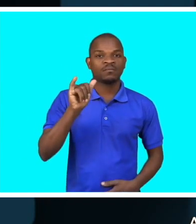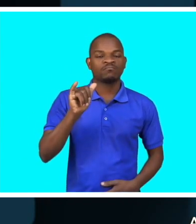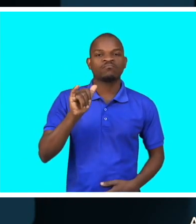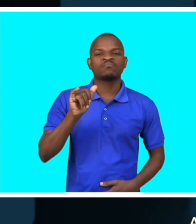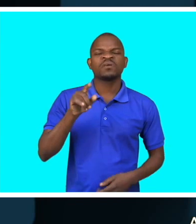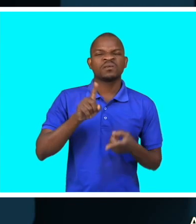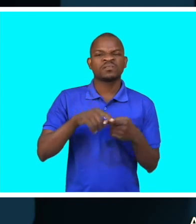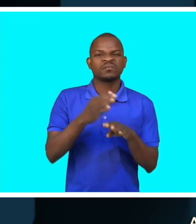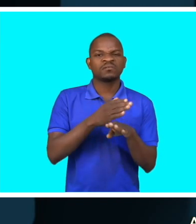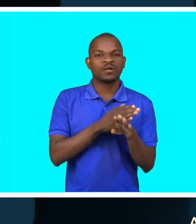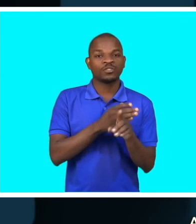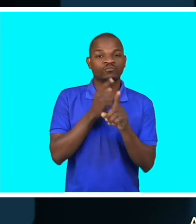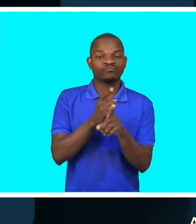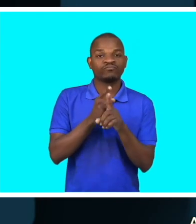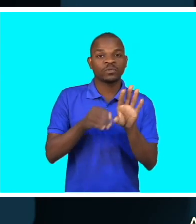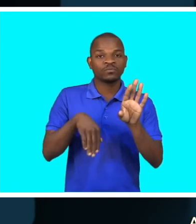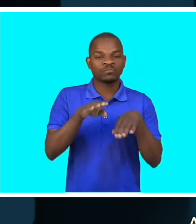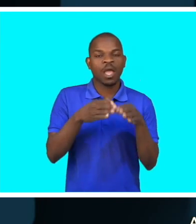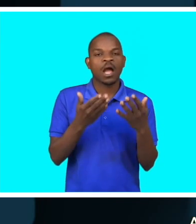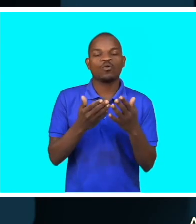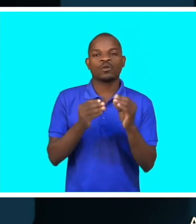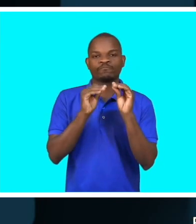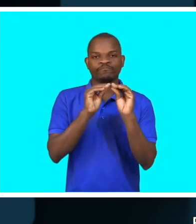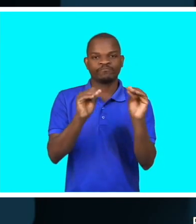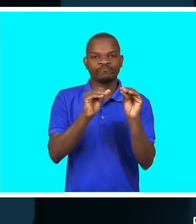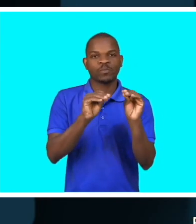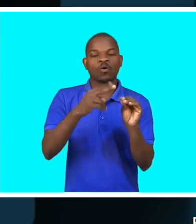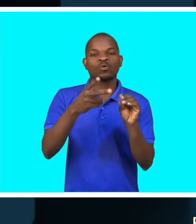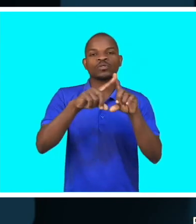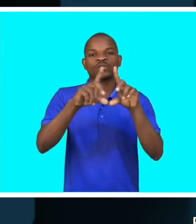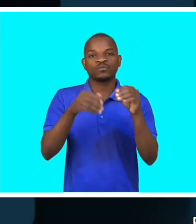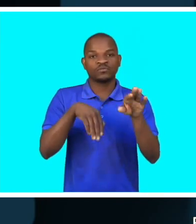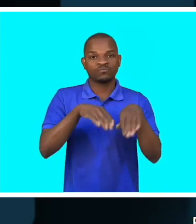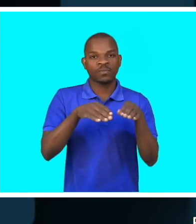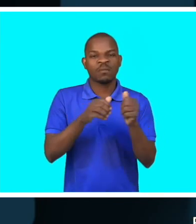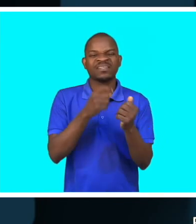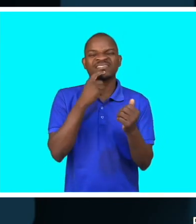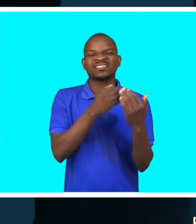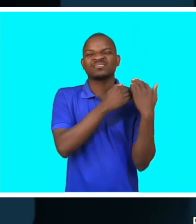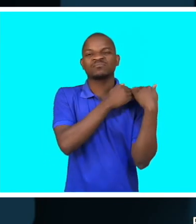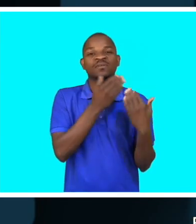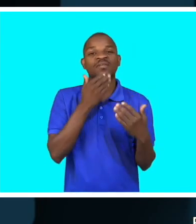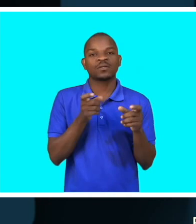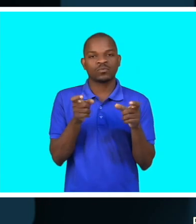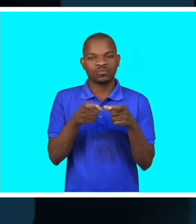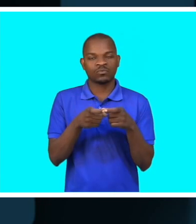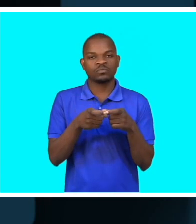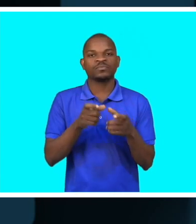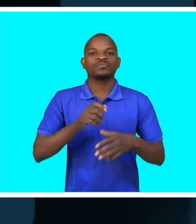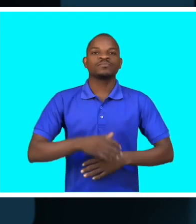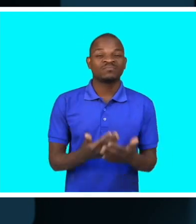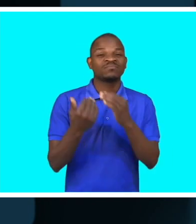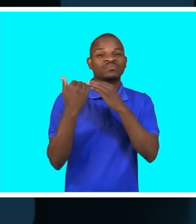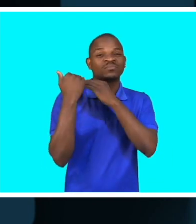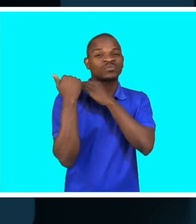é jogador e atualmente treinador do futebol, responsabiliza os clubes por estas atitudes.